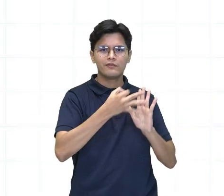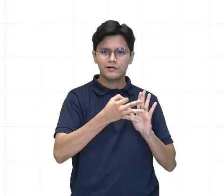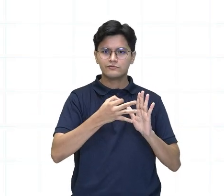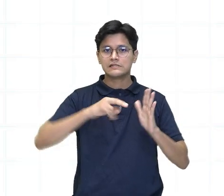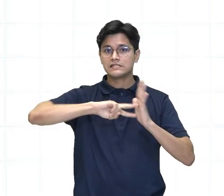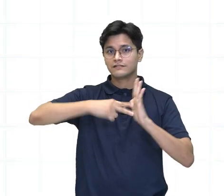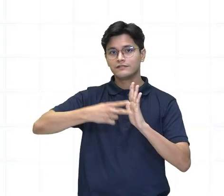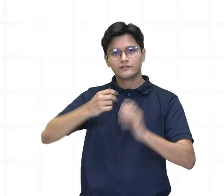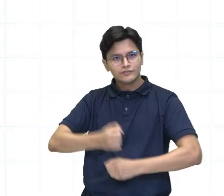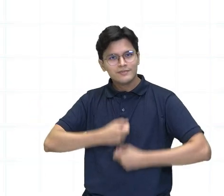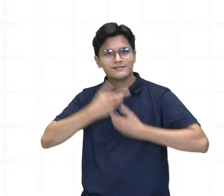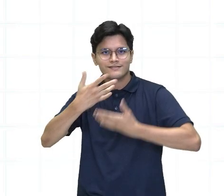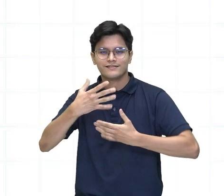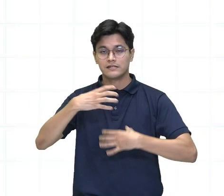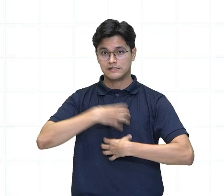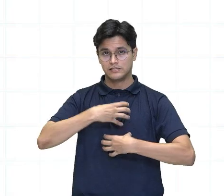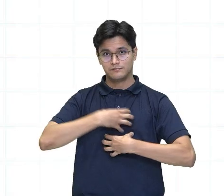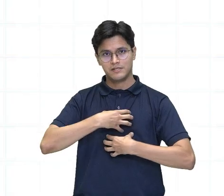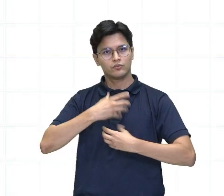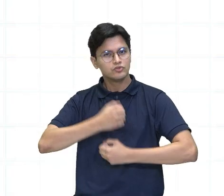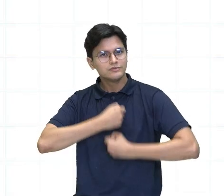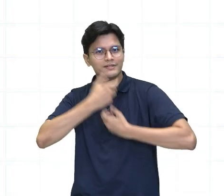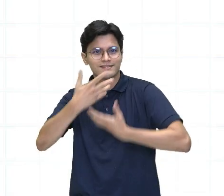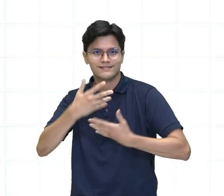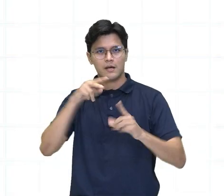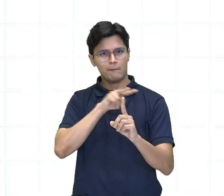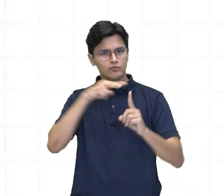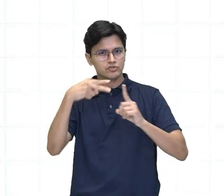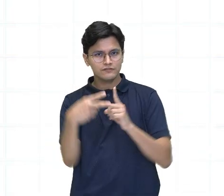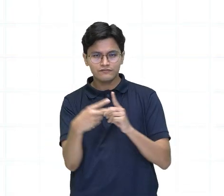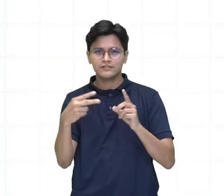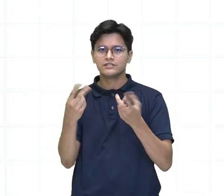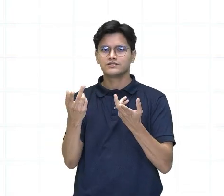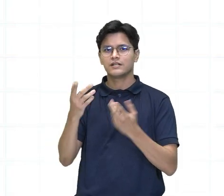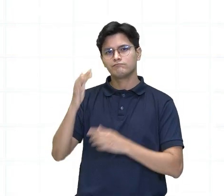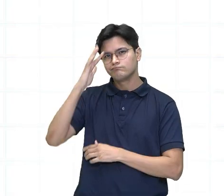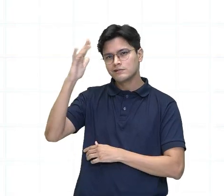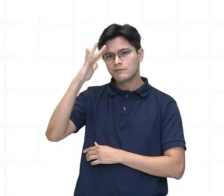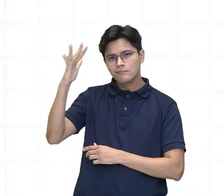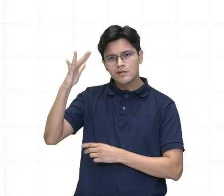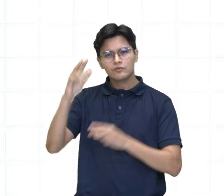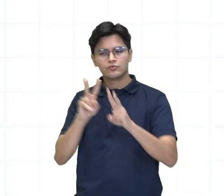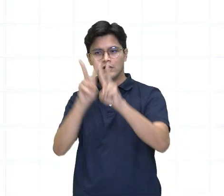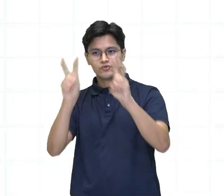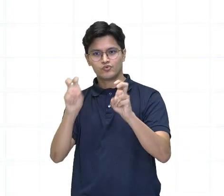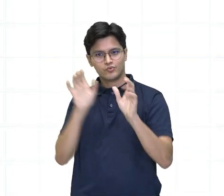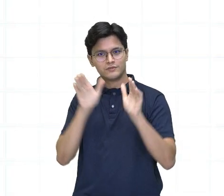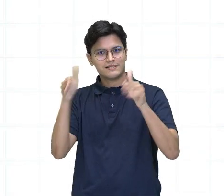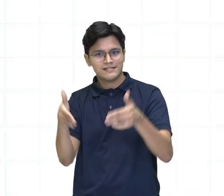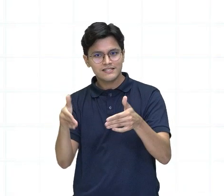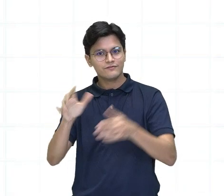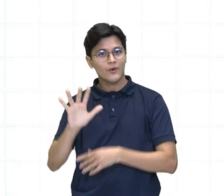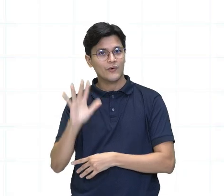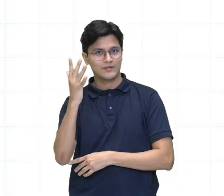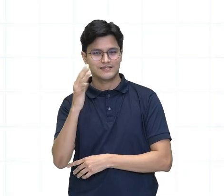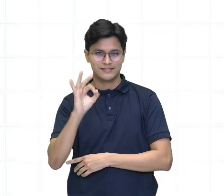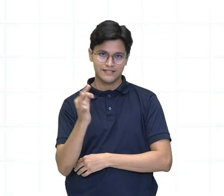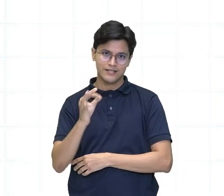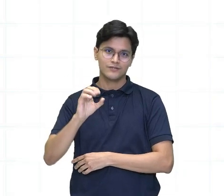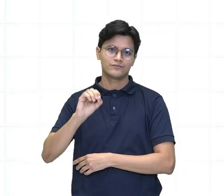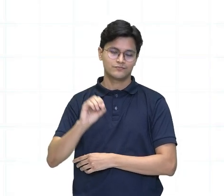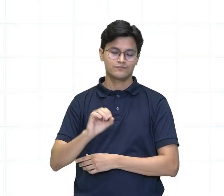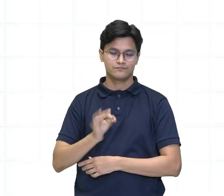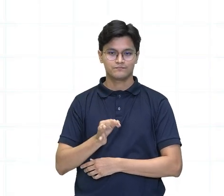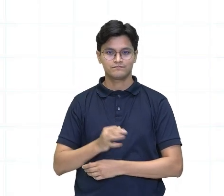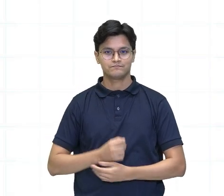sentimentos ou pontos de vista aí sobre aquele assunto que está acontecendo no momento, né, sobre o assunto que está ali no